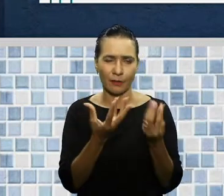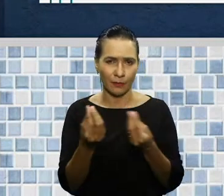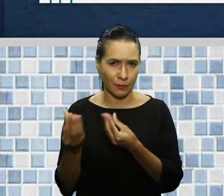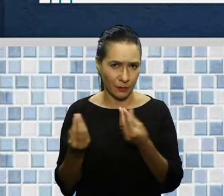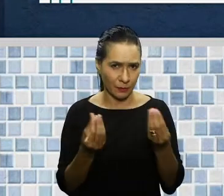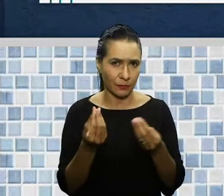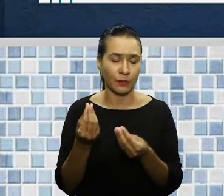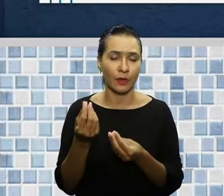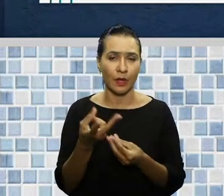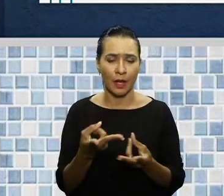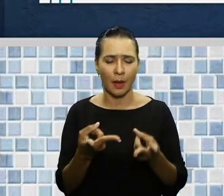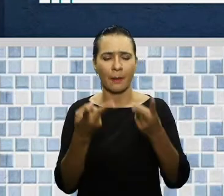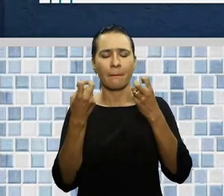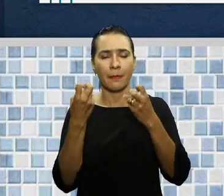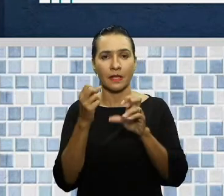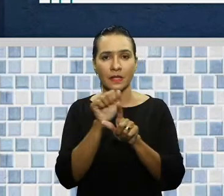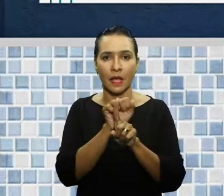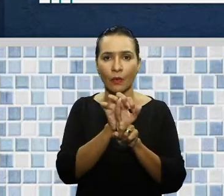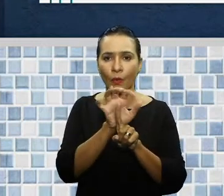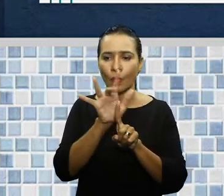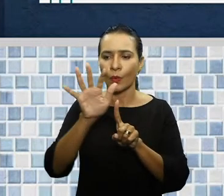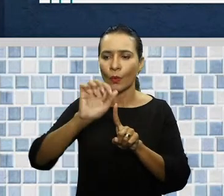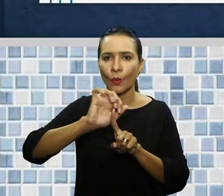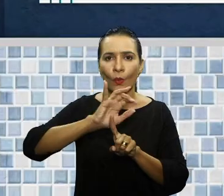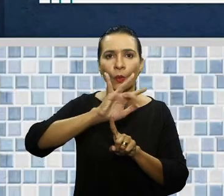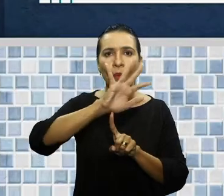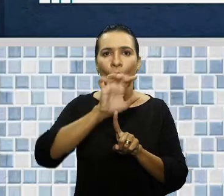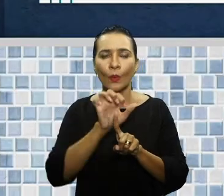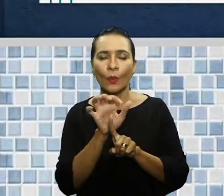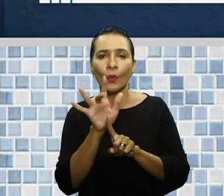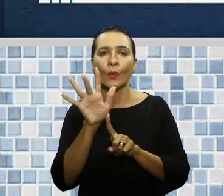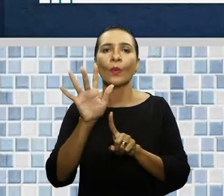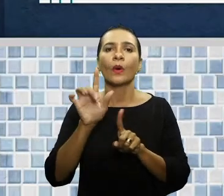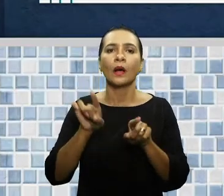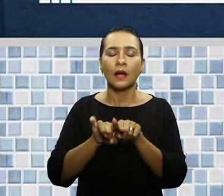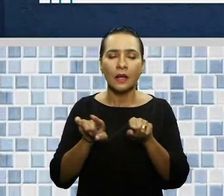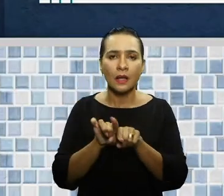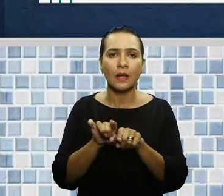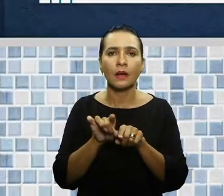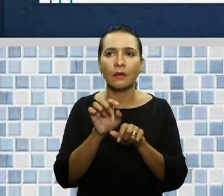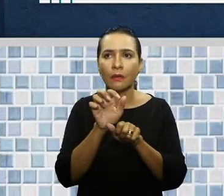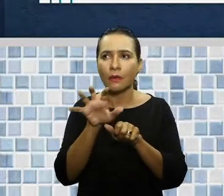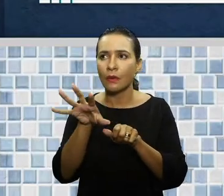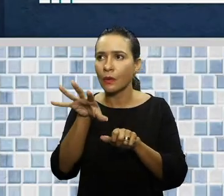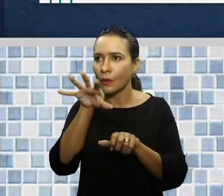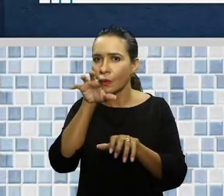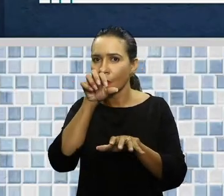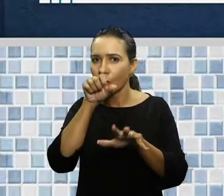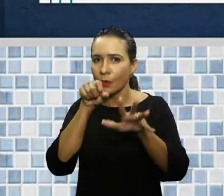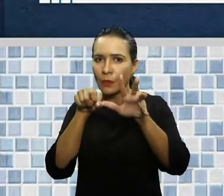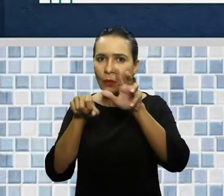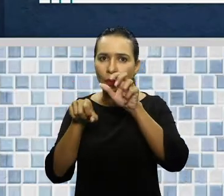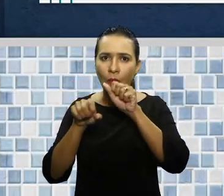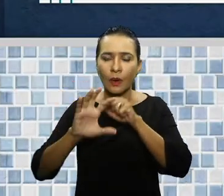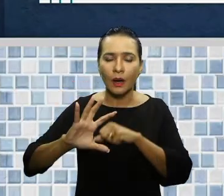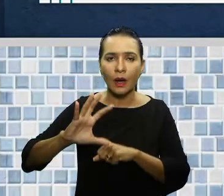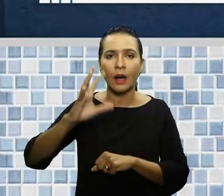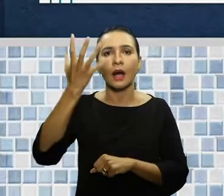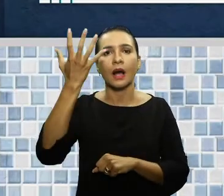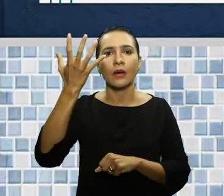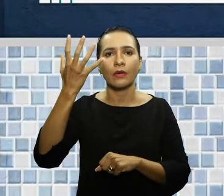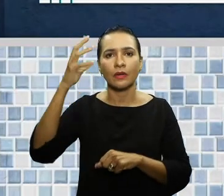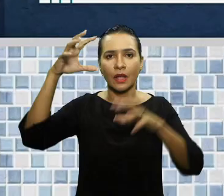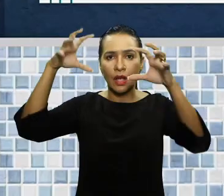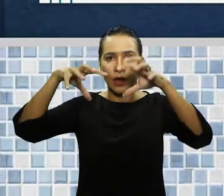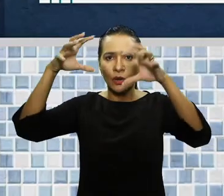por exemplo, que a emissão de partículas, não só gases, mas poeira também, pode causar as chamadas